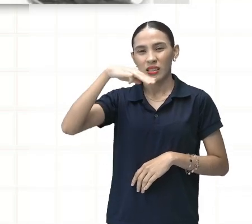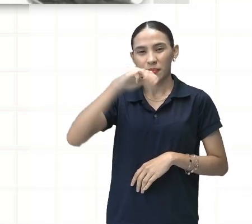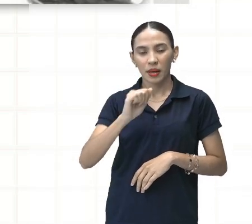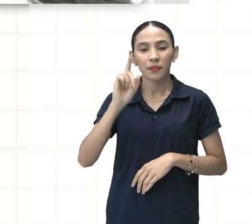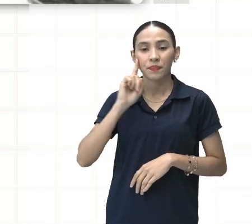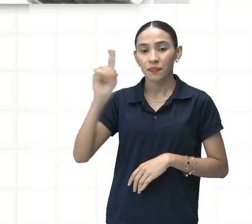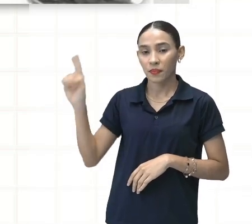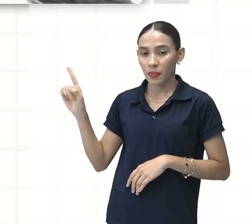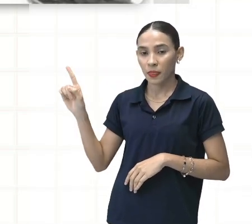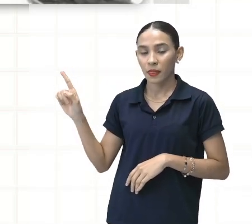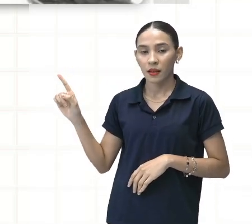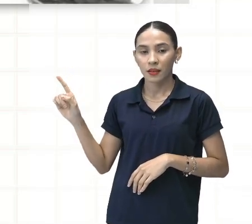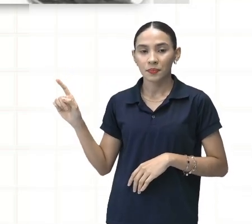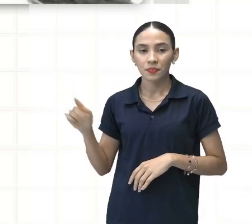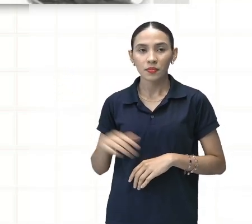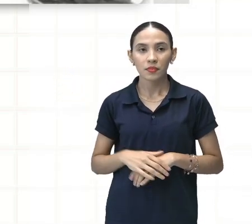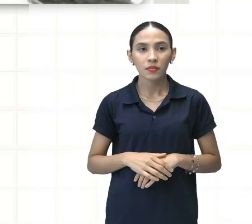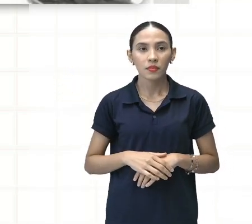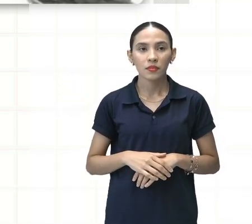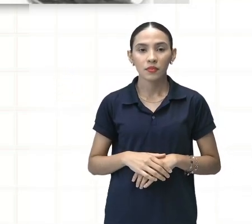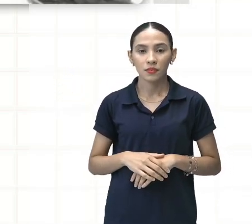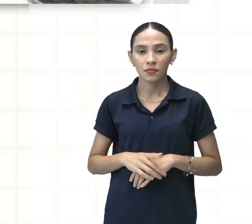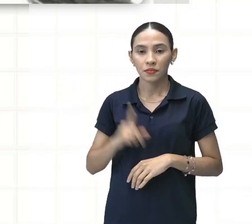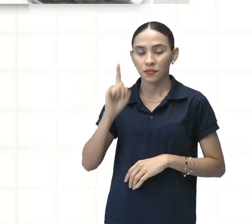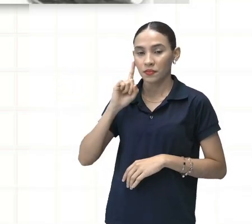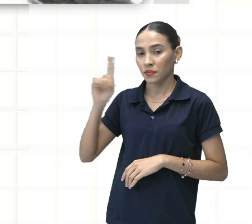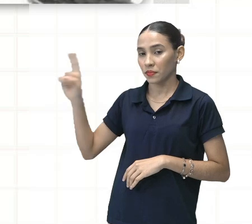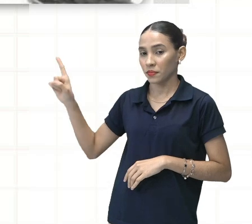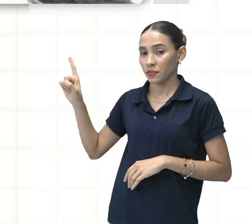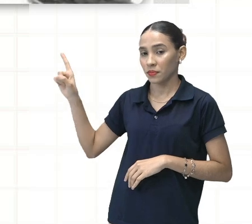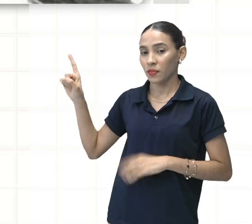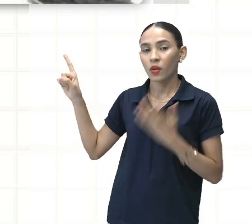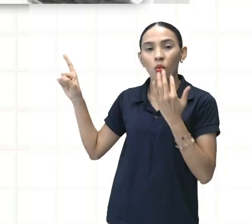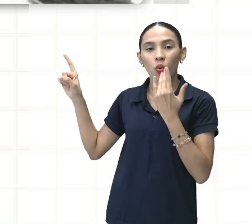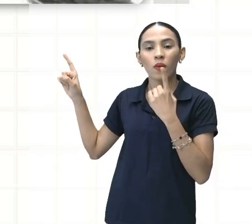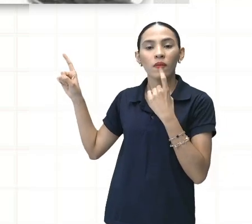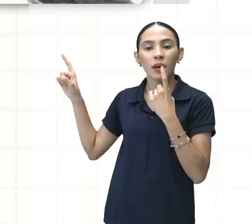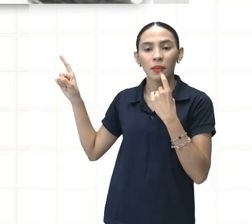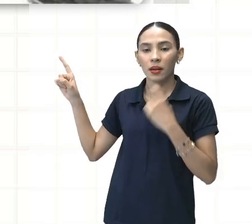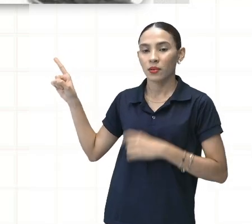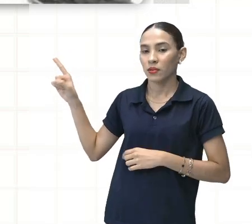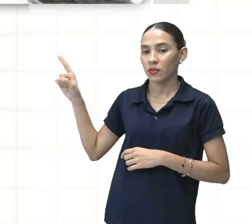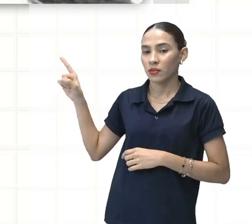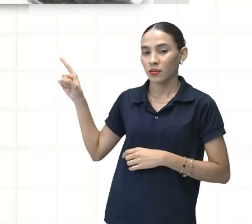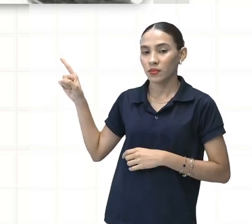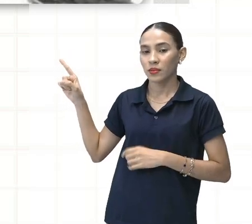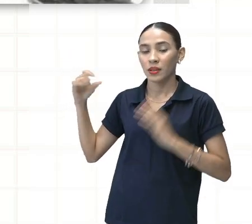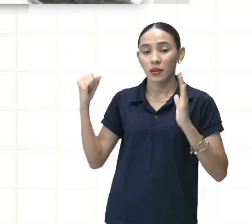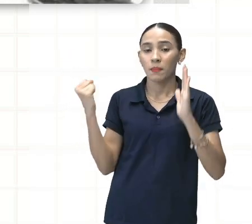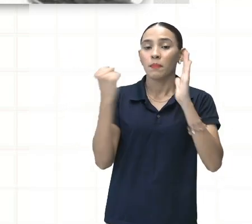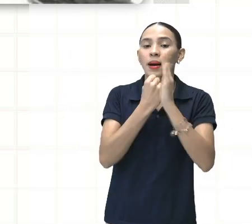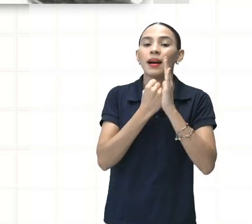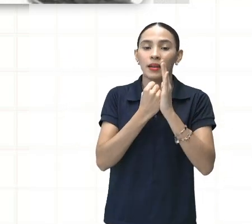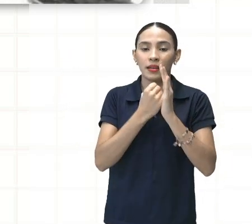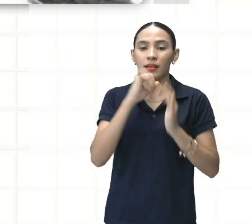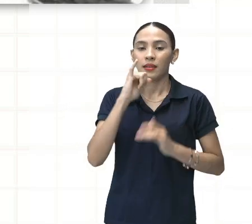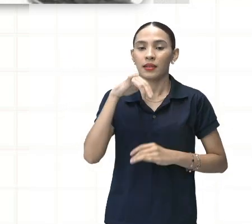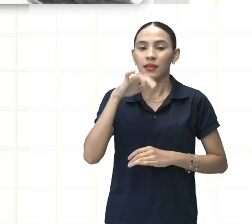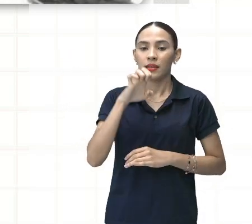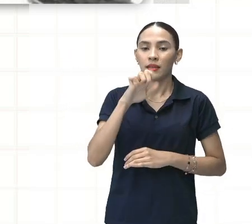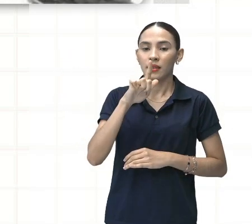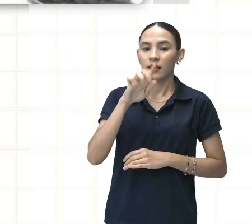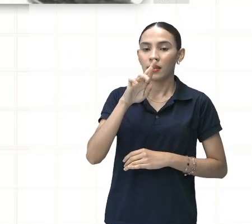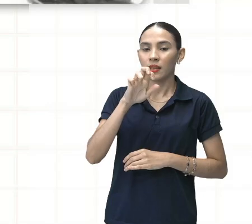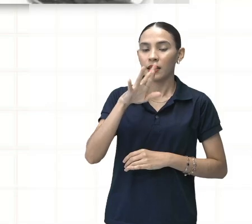é uma letra grega que simboliza o integralismo. Aqui no centro da imagem a gente tem o